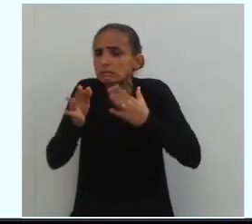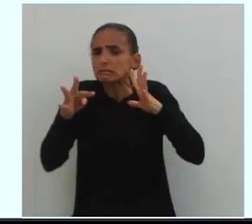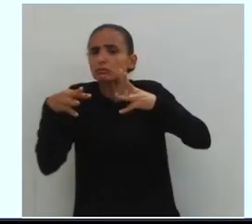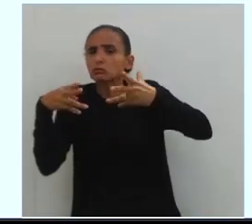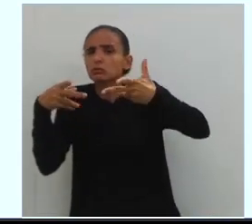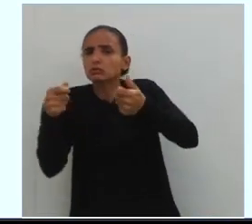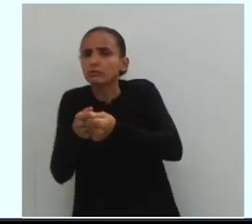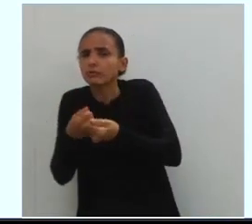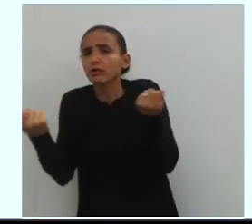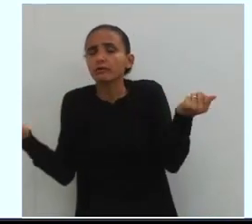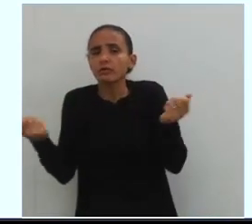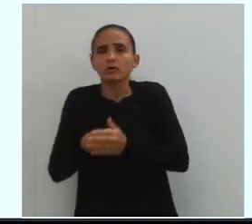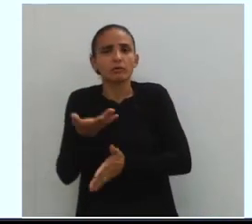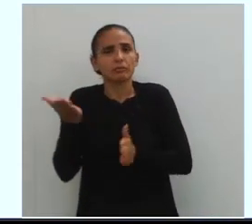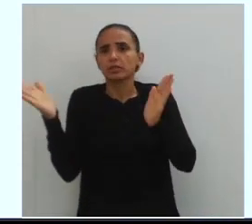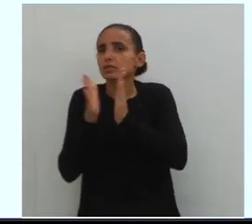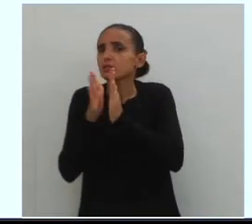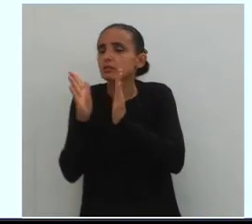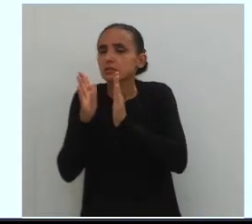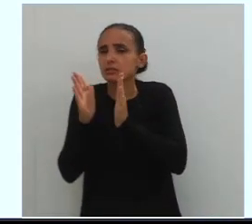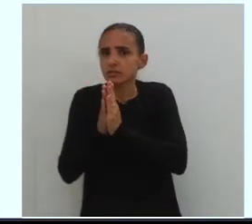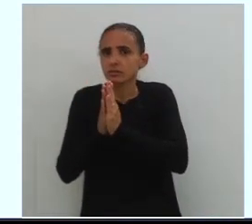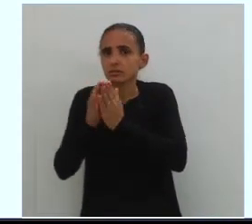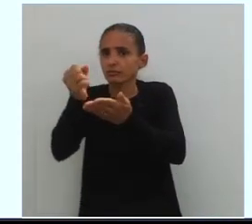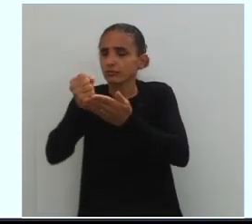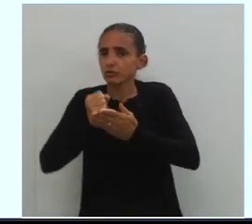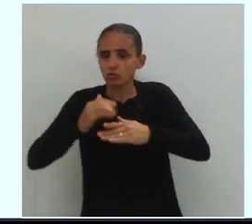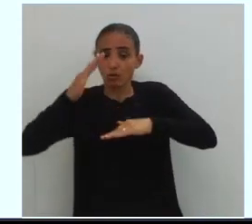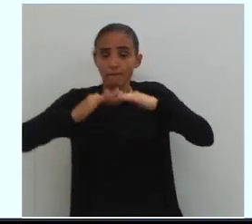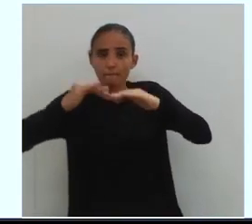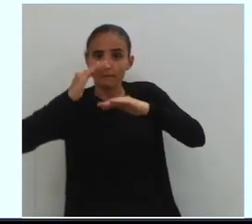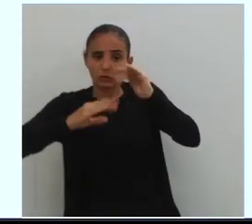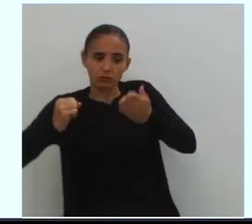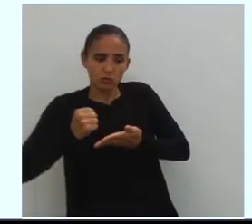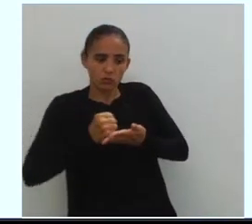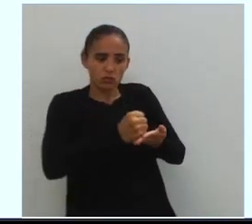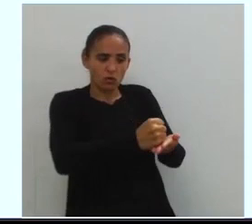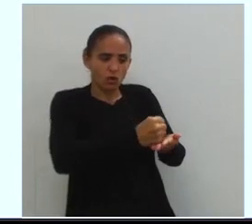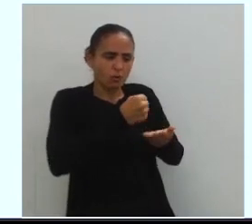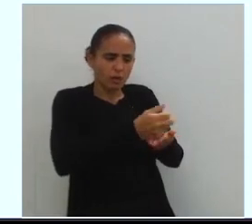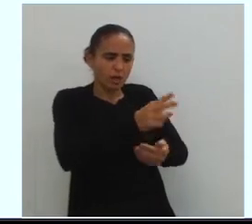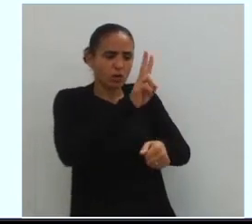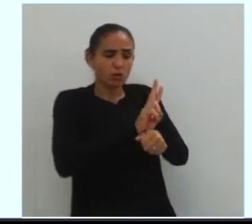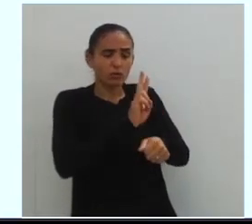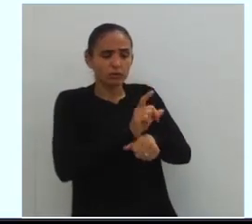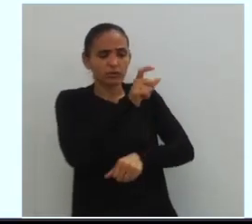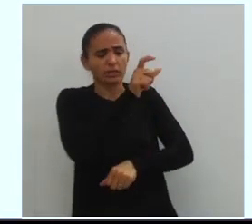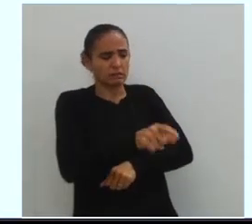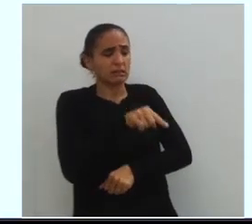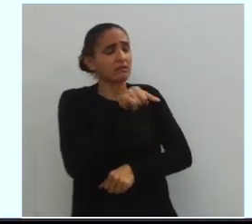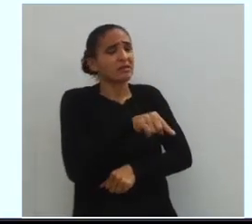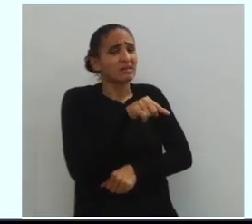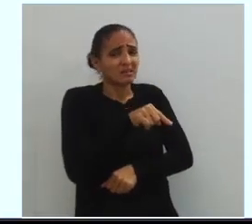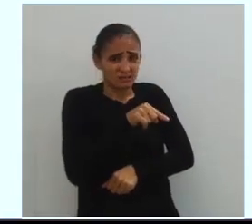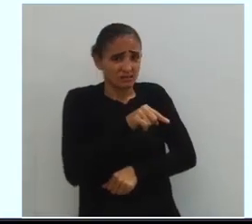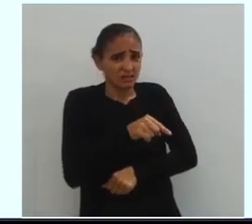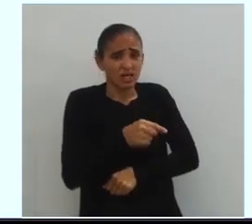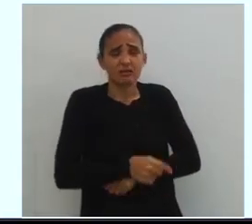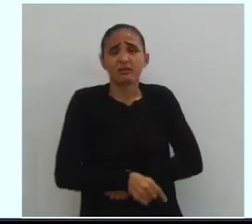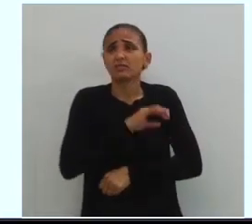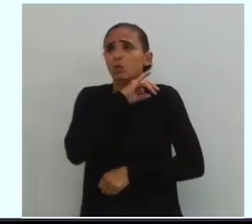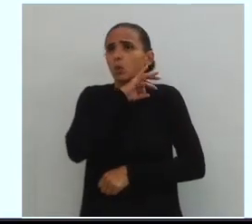em geral, vai se buscar ajuda para o tratamento do membro, né, e que vai ter aquela certa resistência